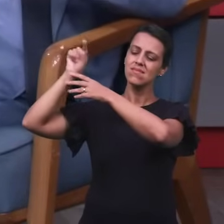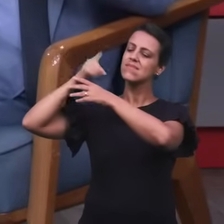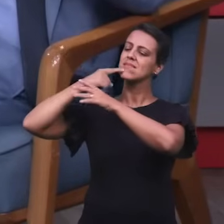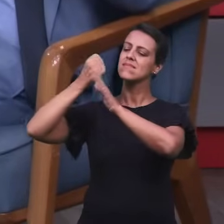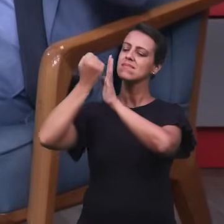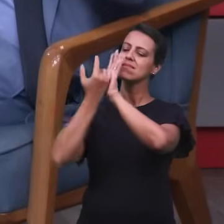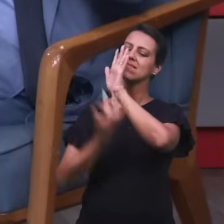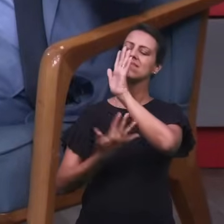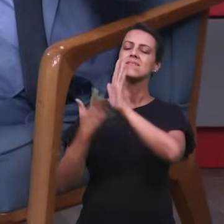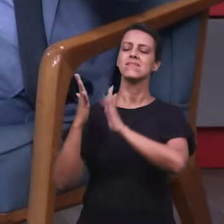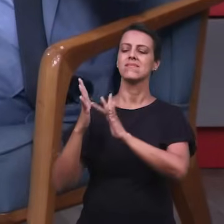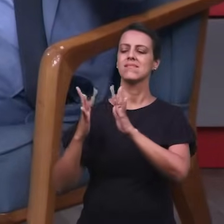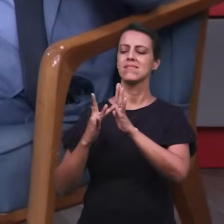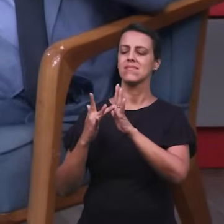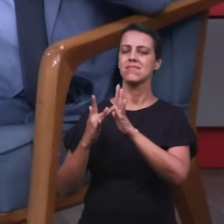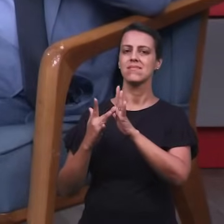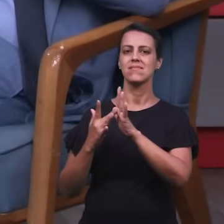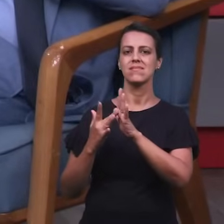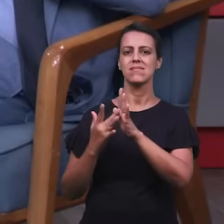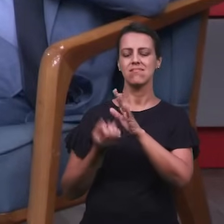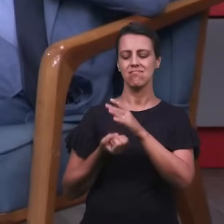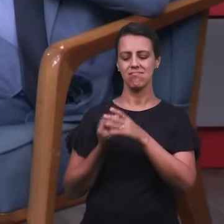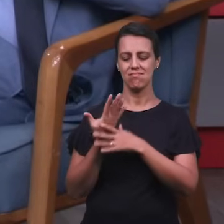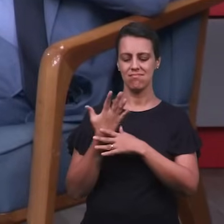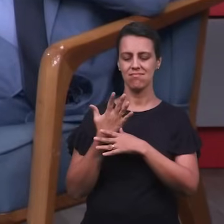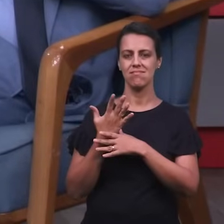sangue? Porque o ministério